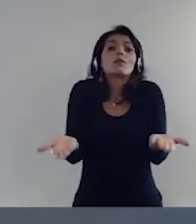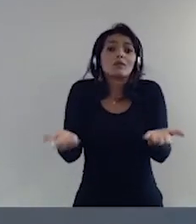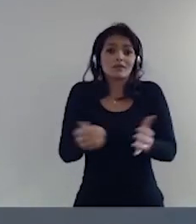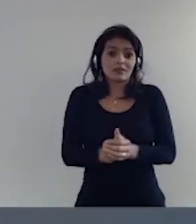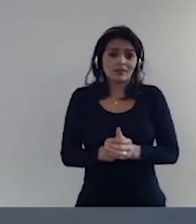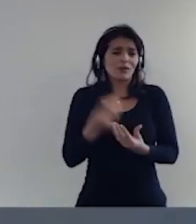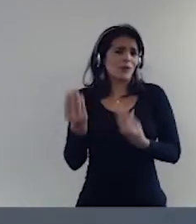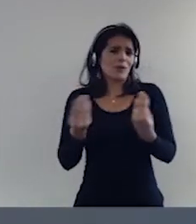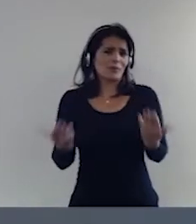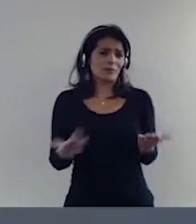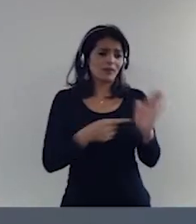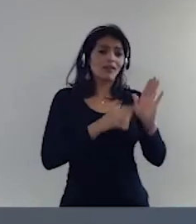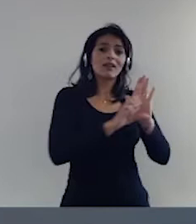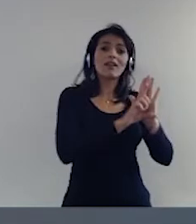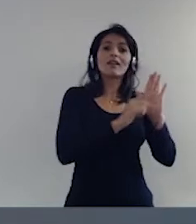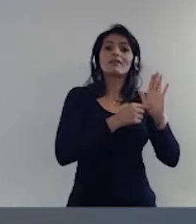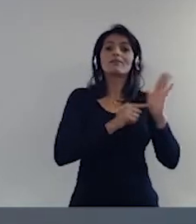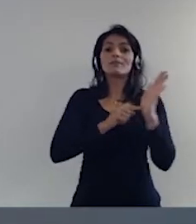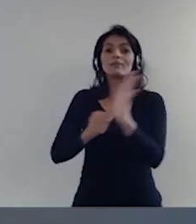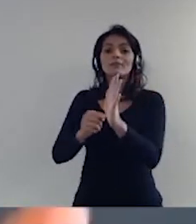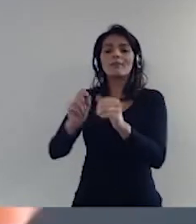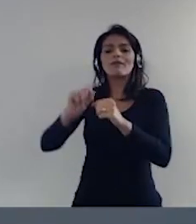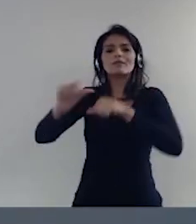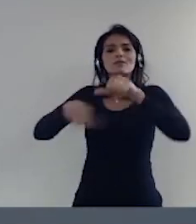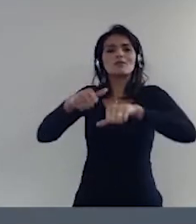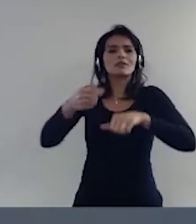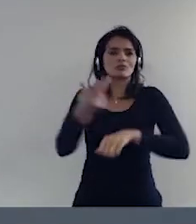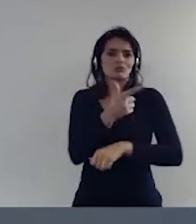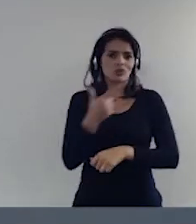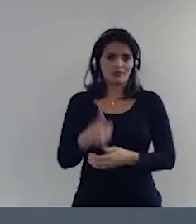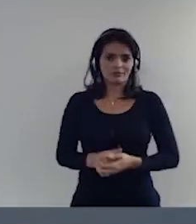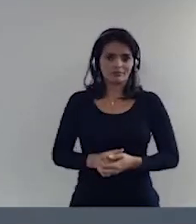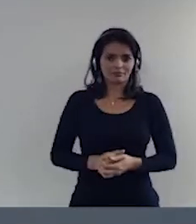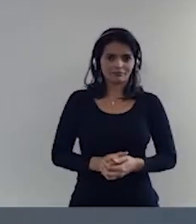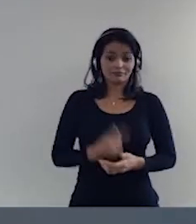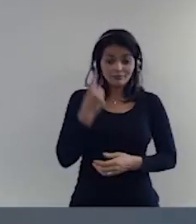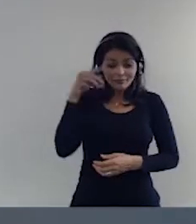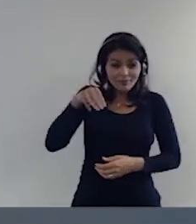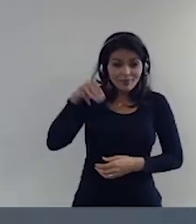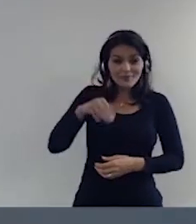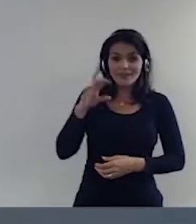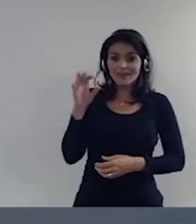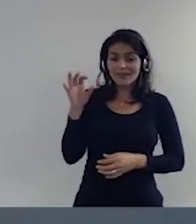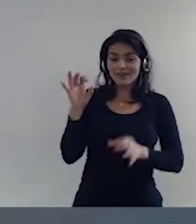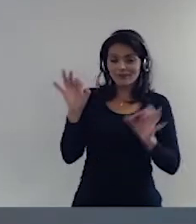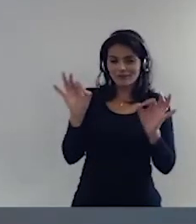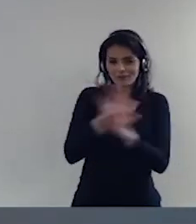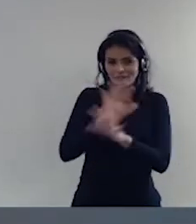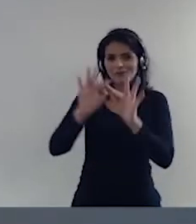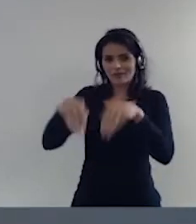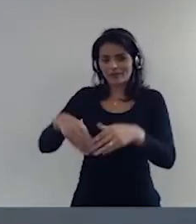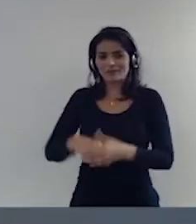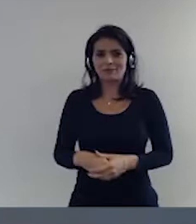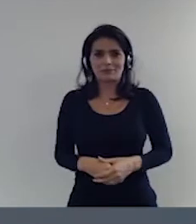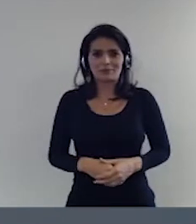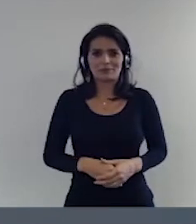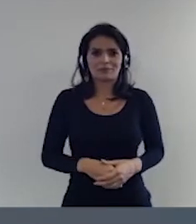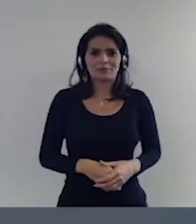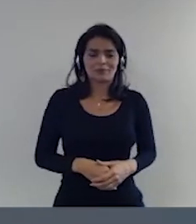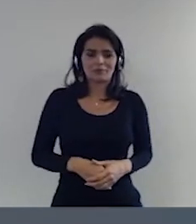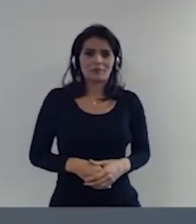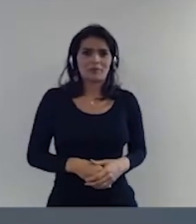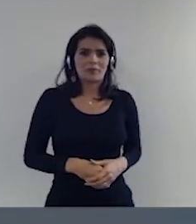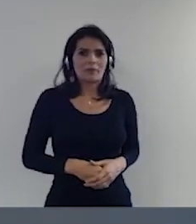em que bases, né? Então, um minutinho para terminar, né? Até quando ela pode ser formulada?